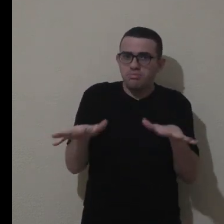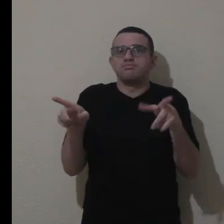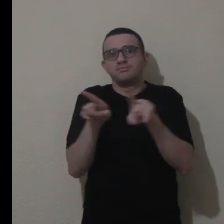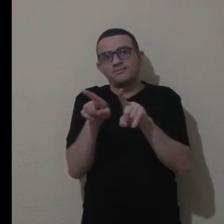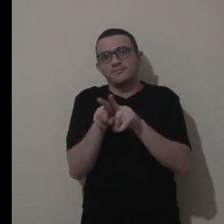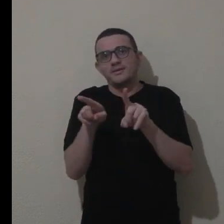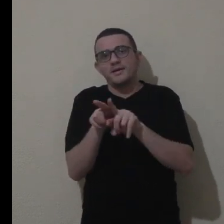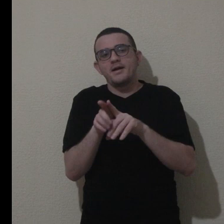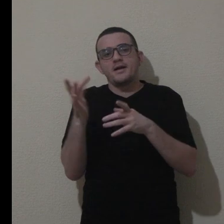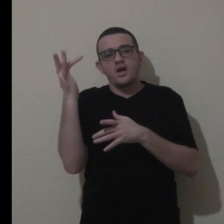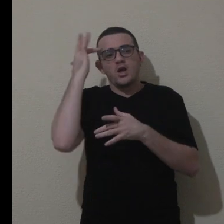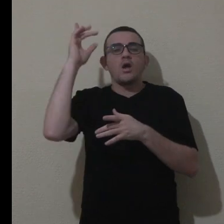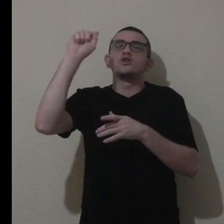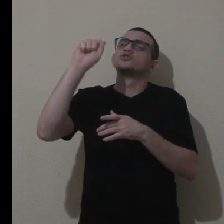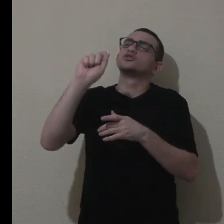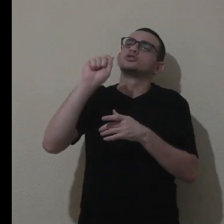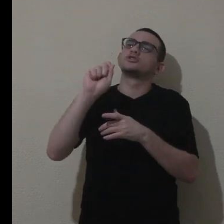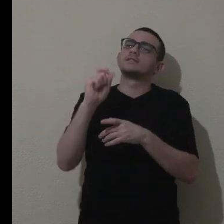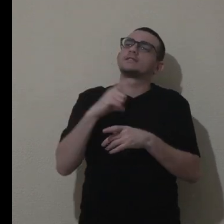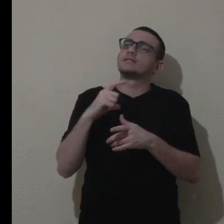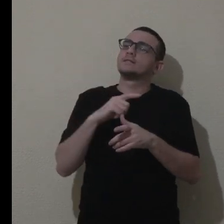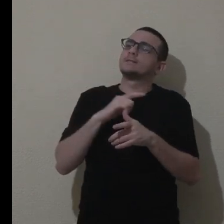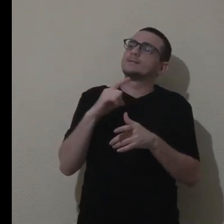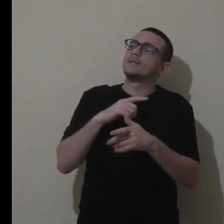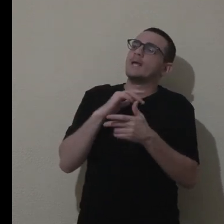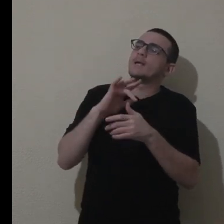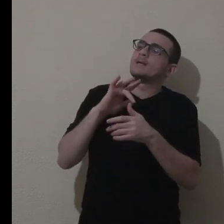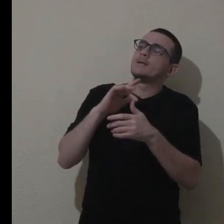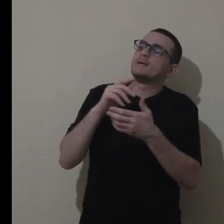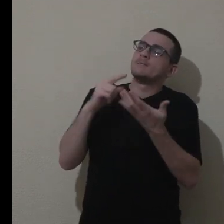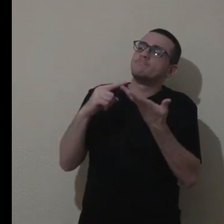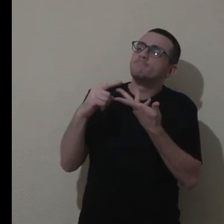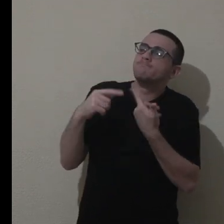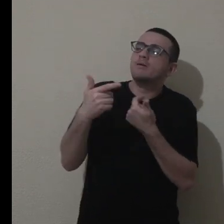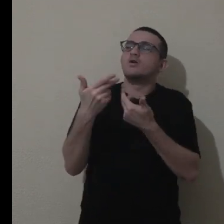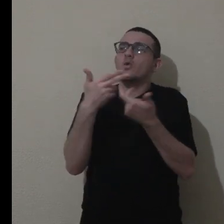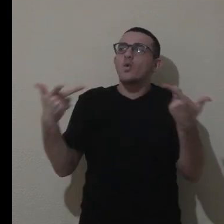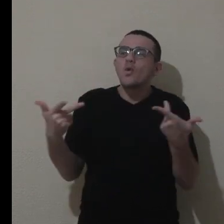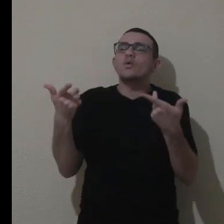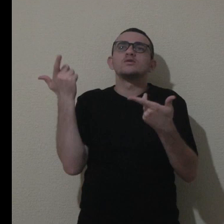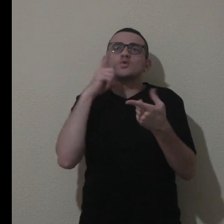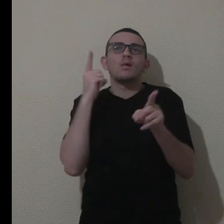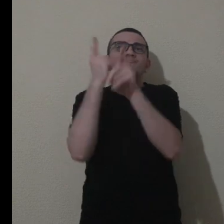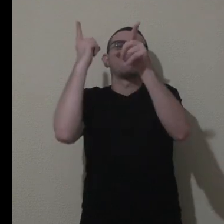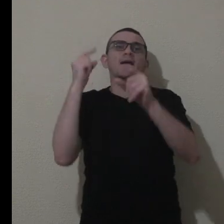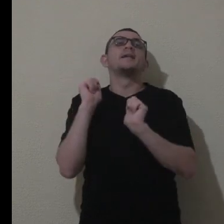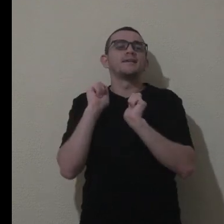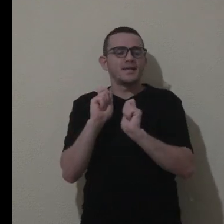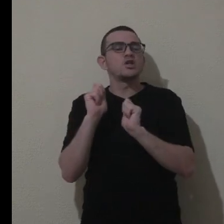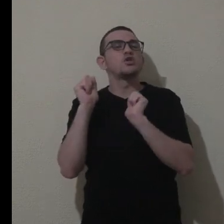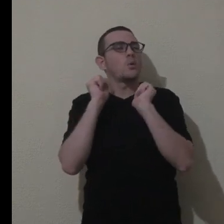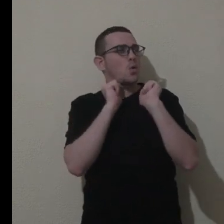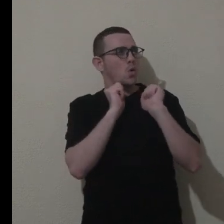Covid-19, né? E acho que tem vários aspectos que a gente acaba descobrindo, né? Do que a gente